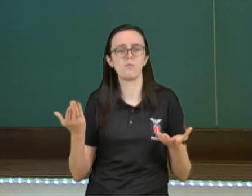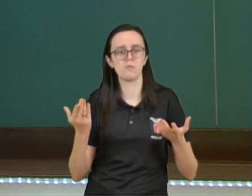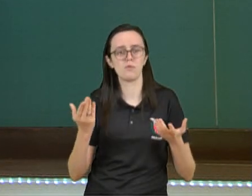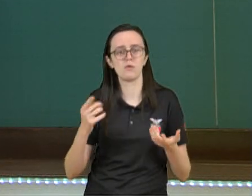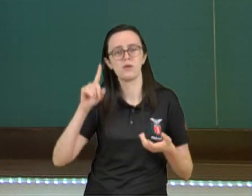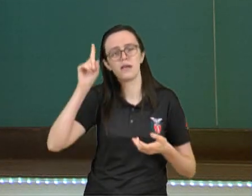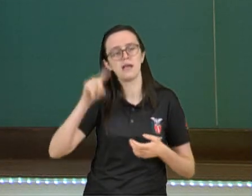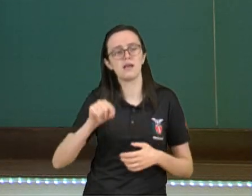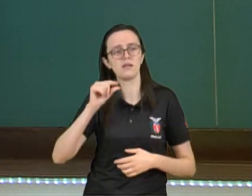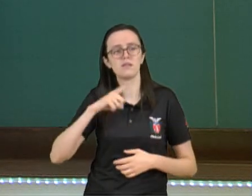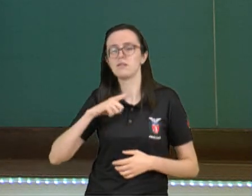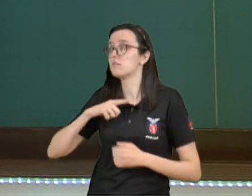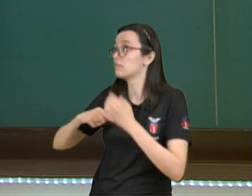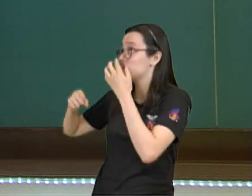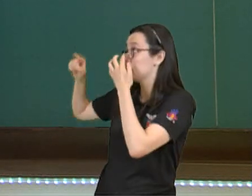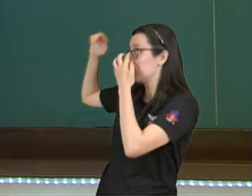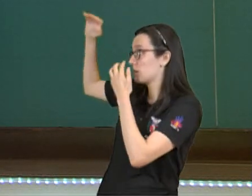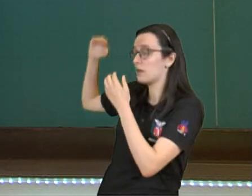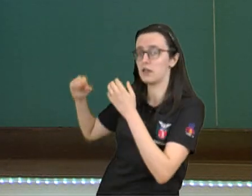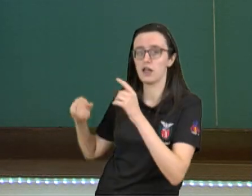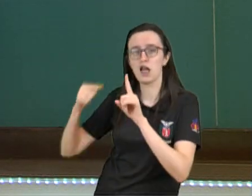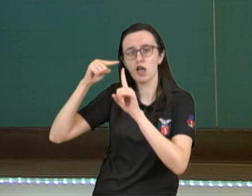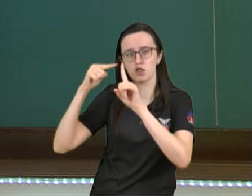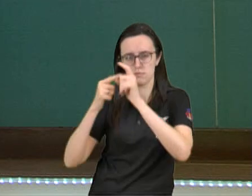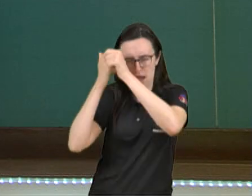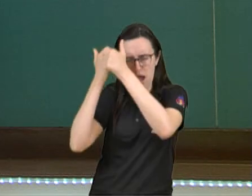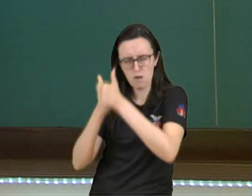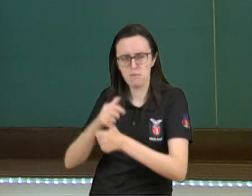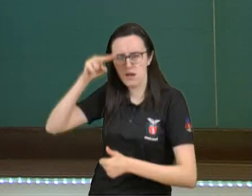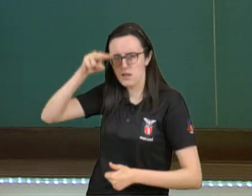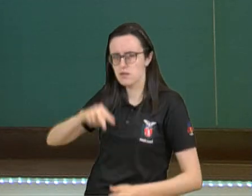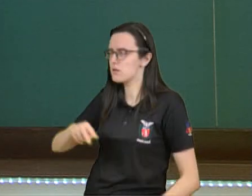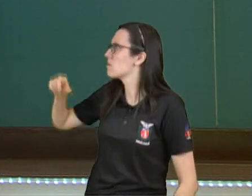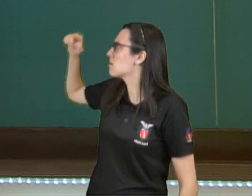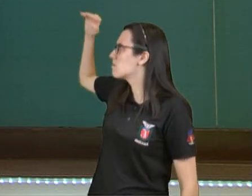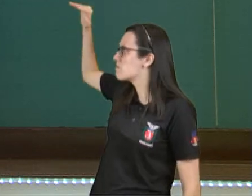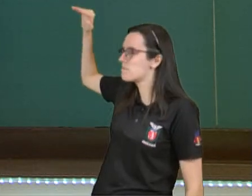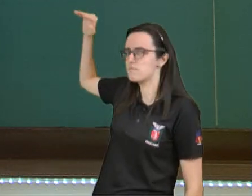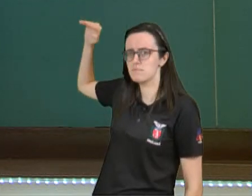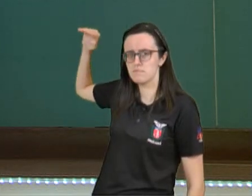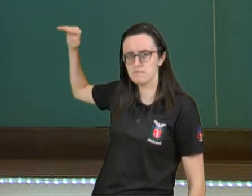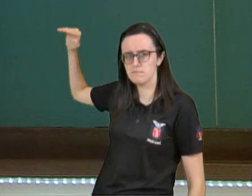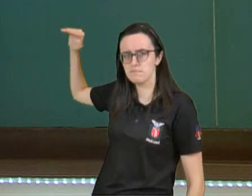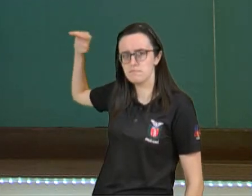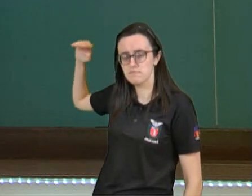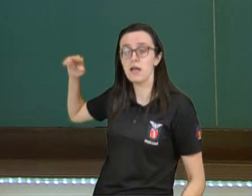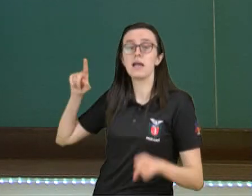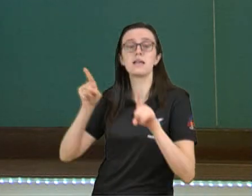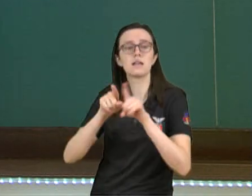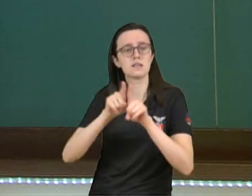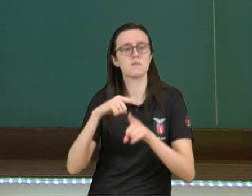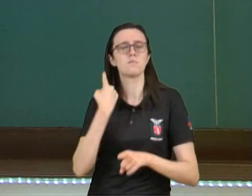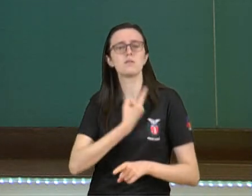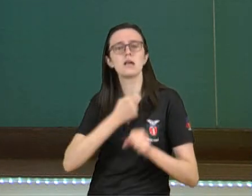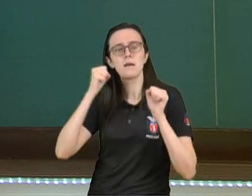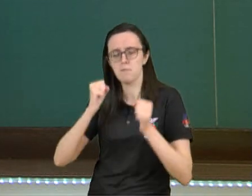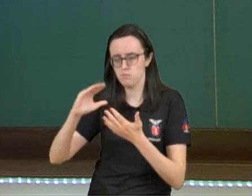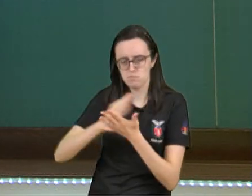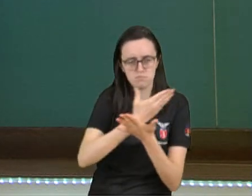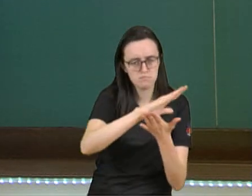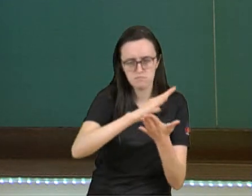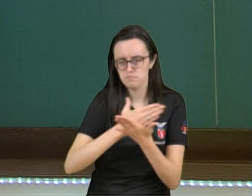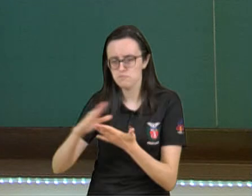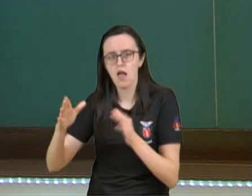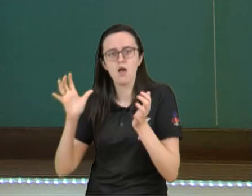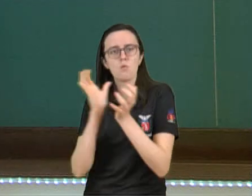em euglenófitas, bacilariófitas, ginófitas. Também podemos organizar